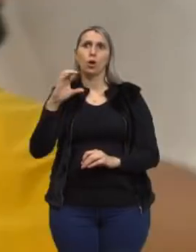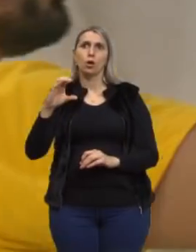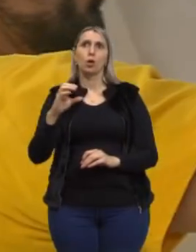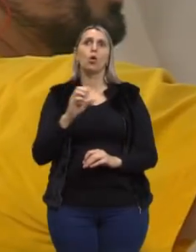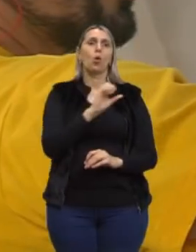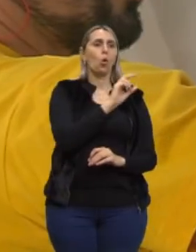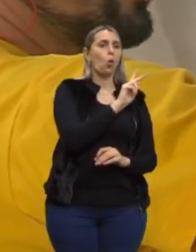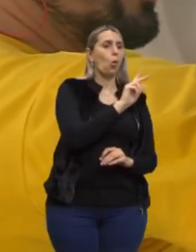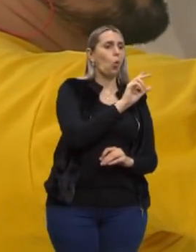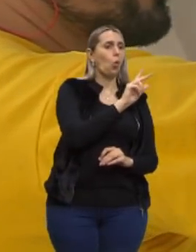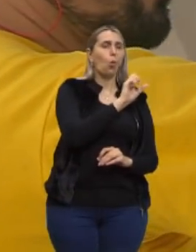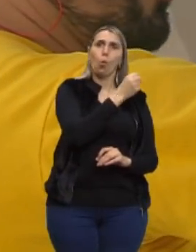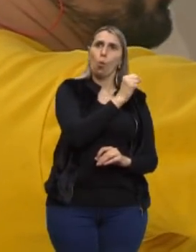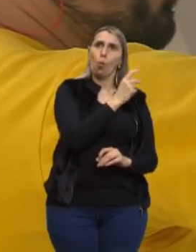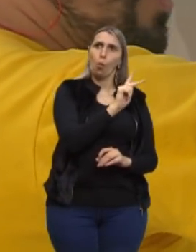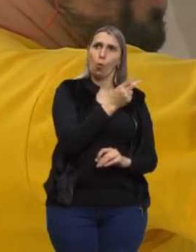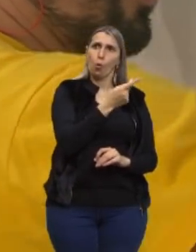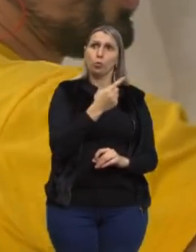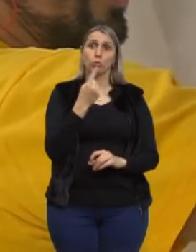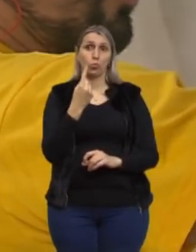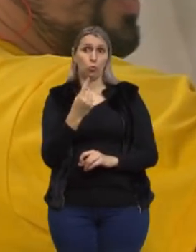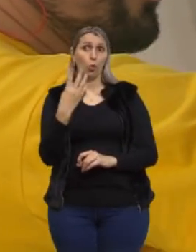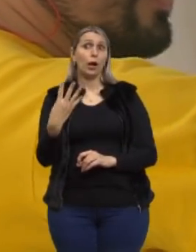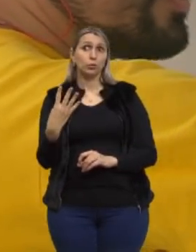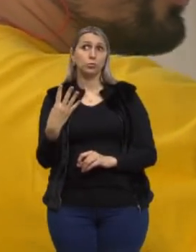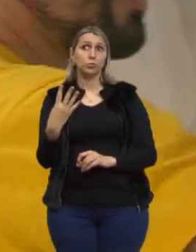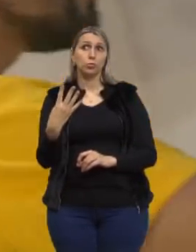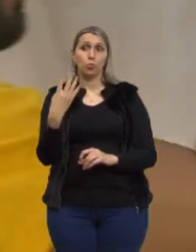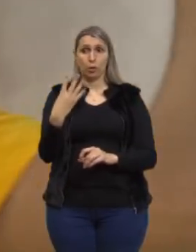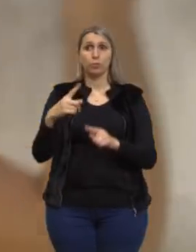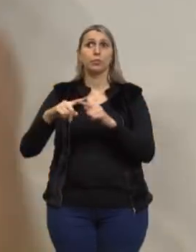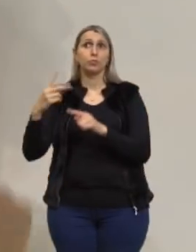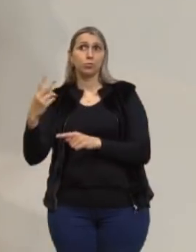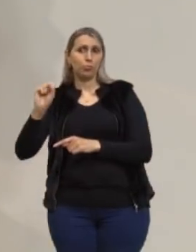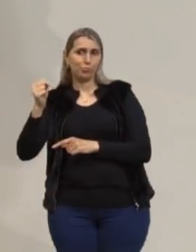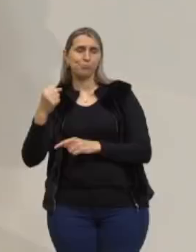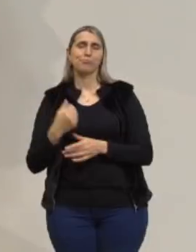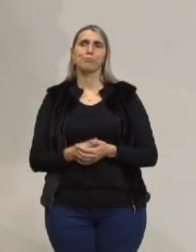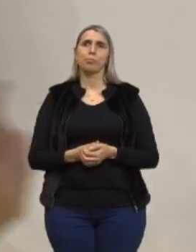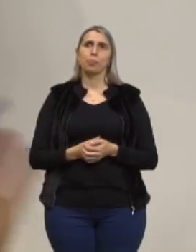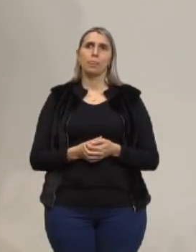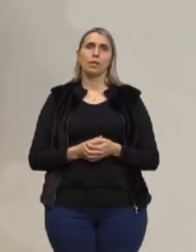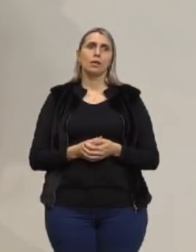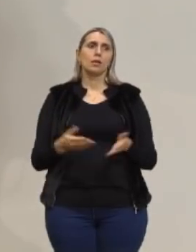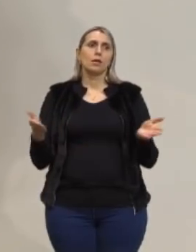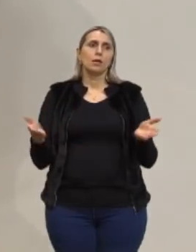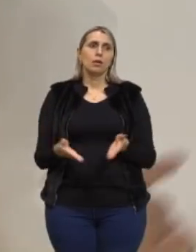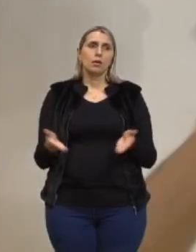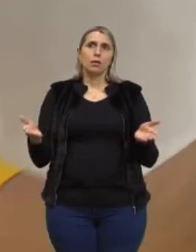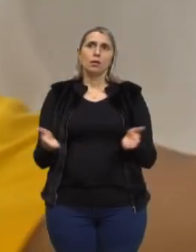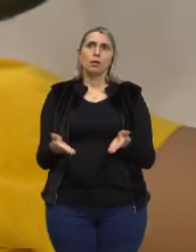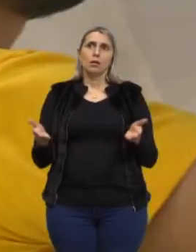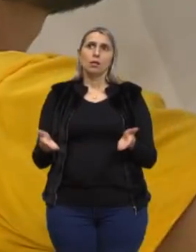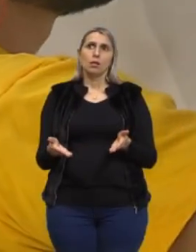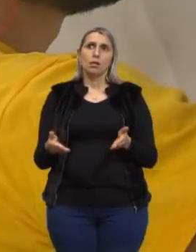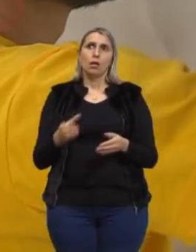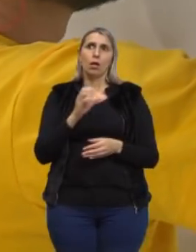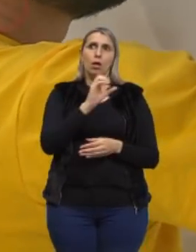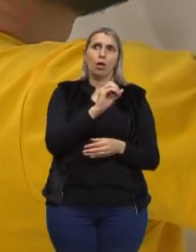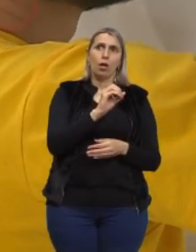hidrogênios dois hidrogênios então bota 14 porque quatro vezes 28 agora é só oxigênio